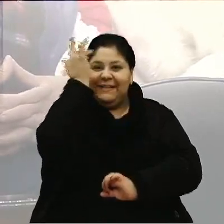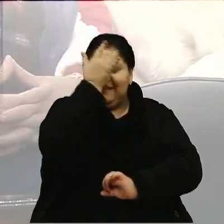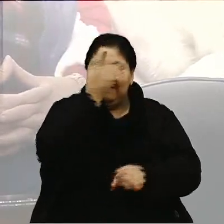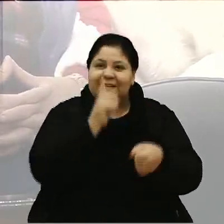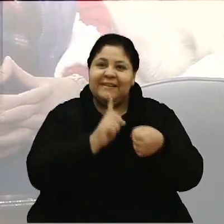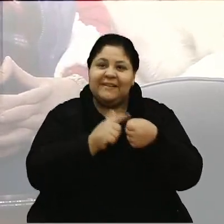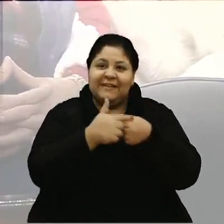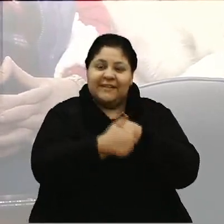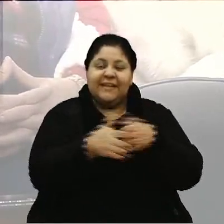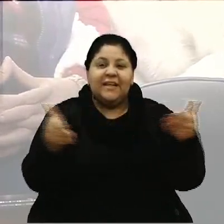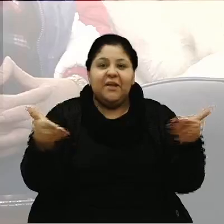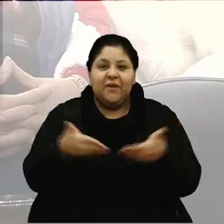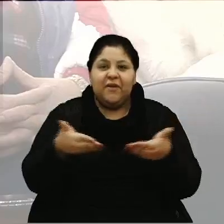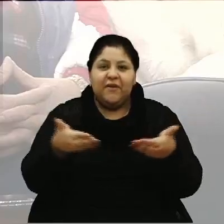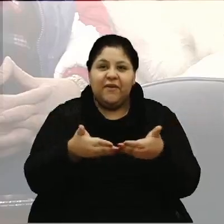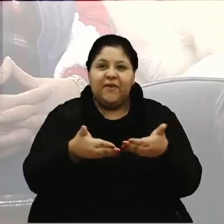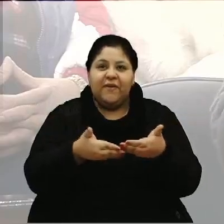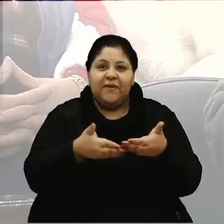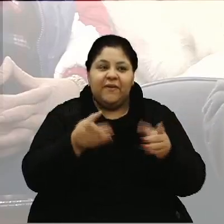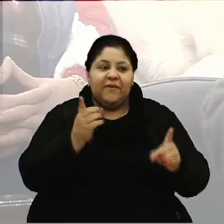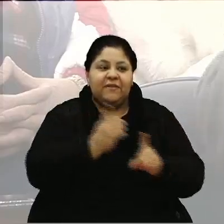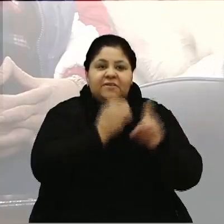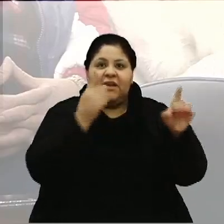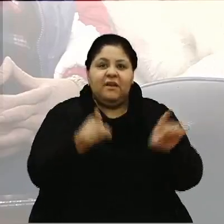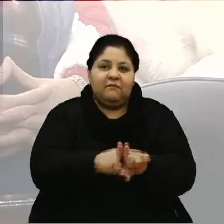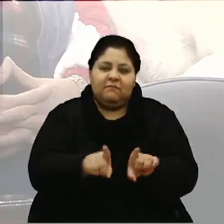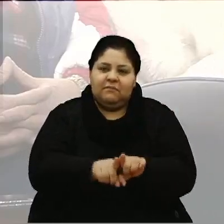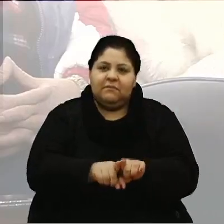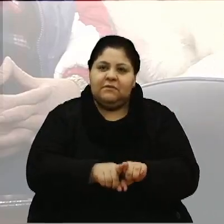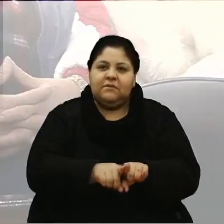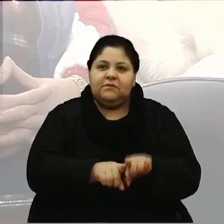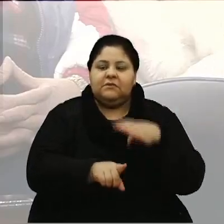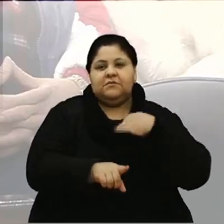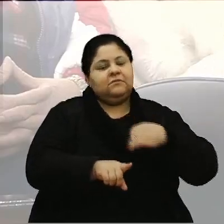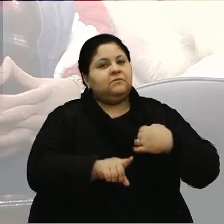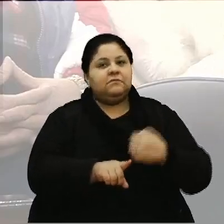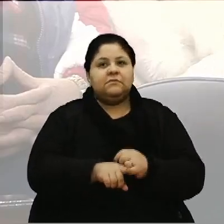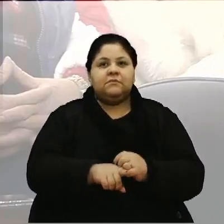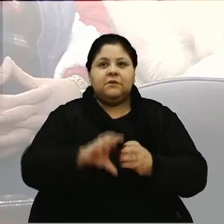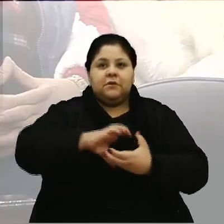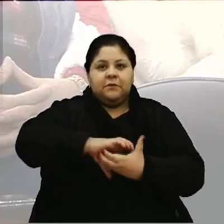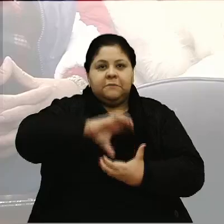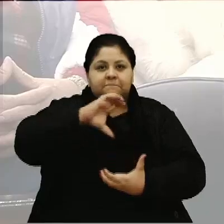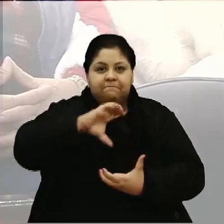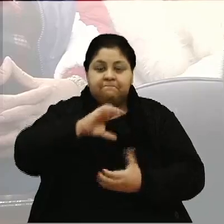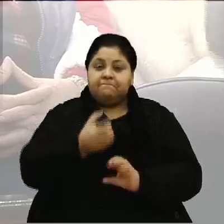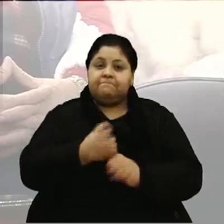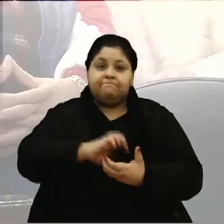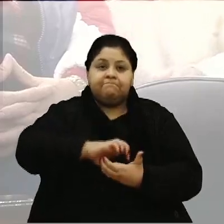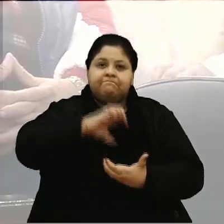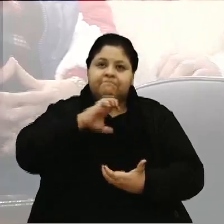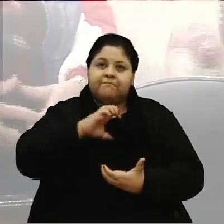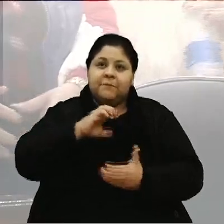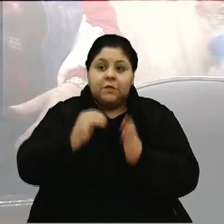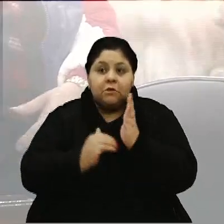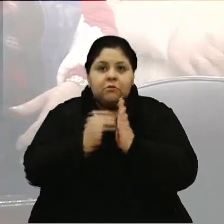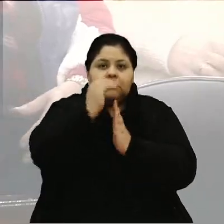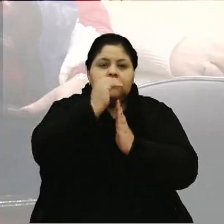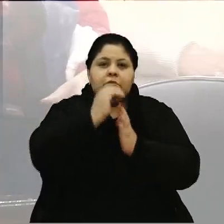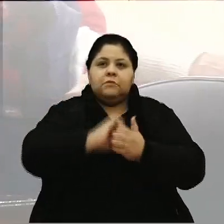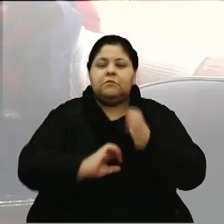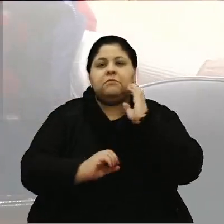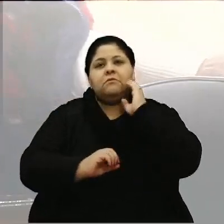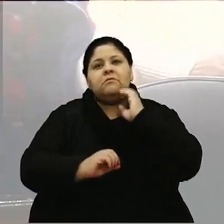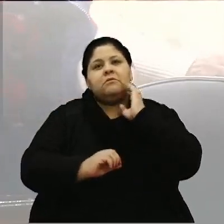município. Hoje, uma consulta com neuro para idosos, que daí entra em alta